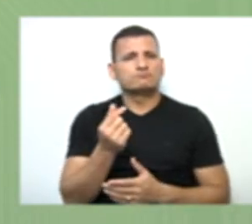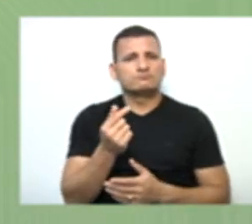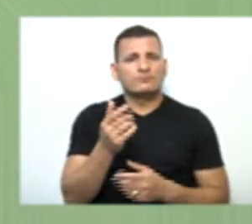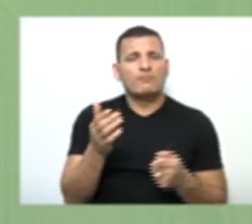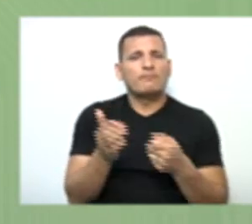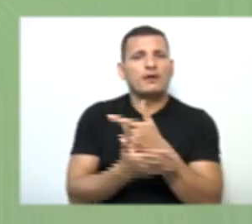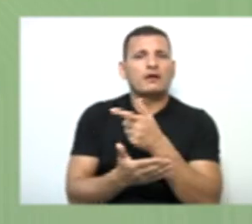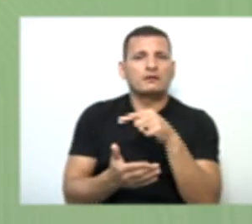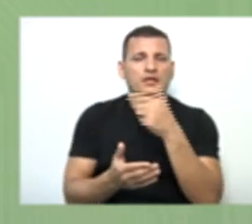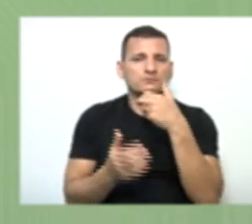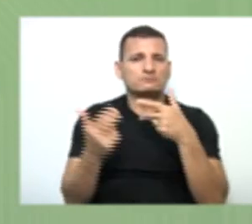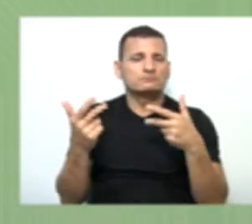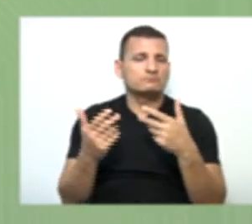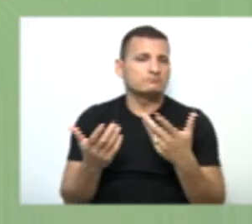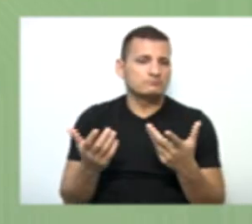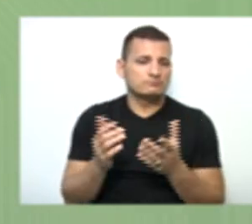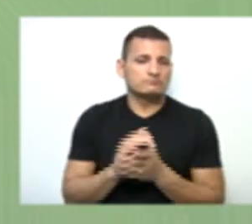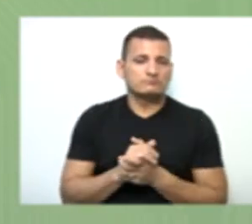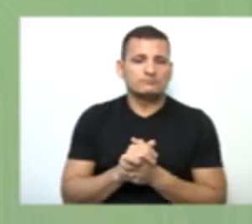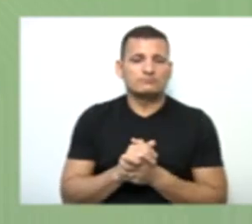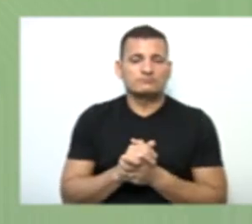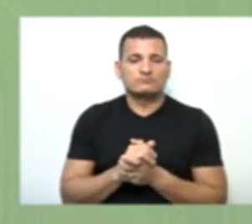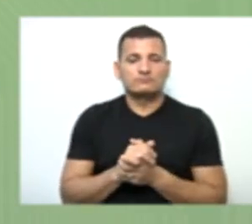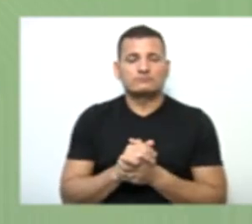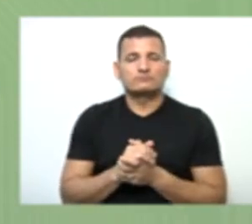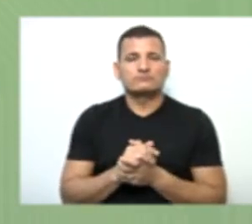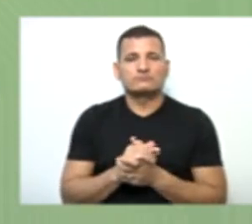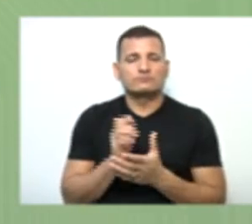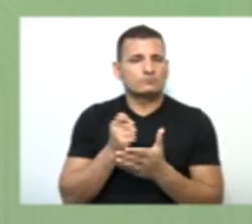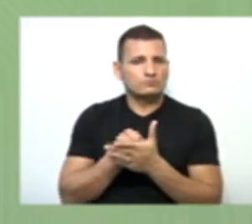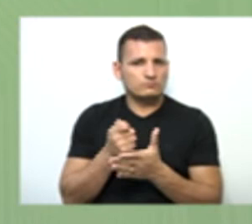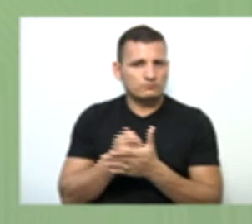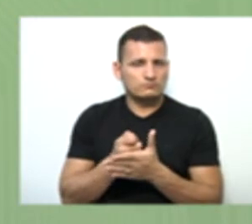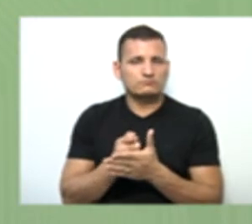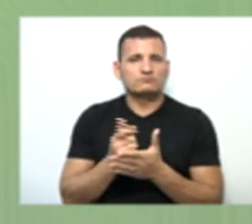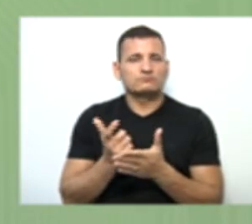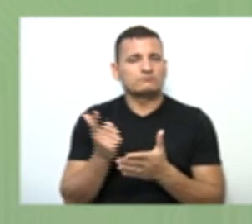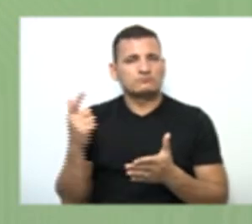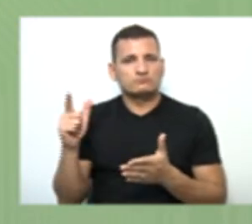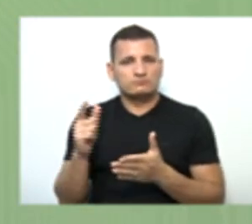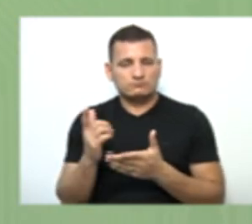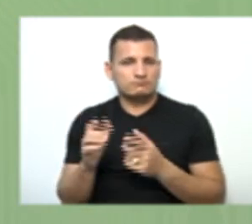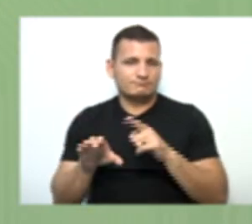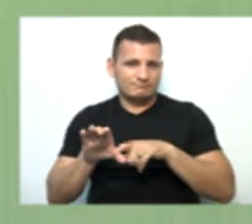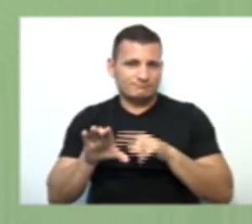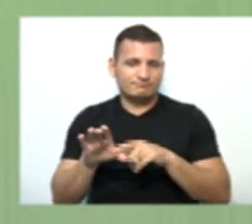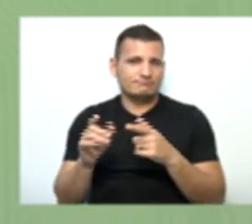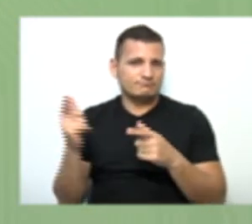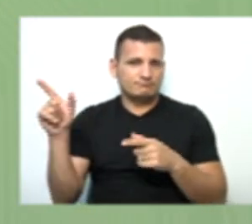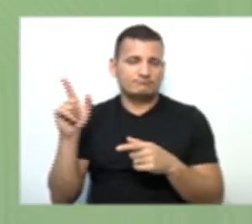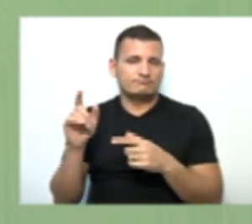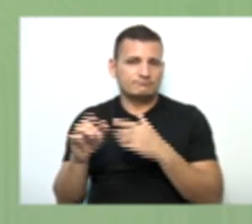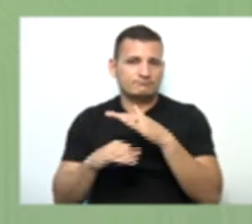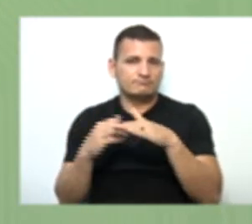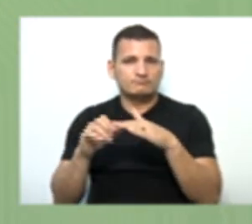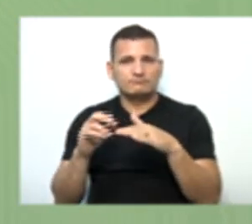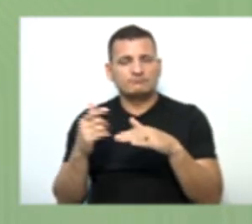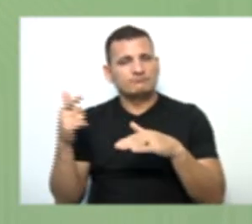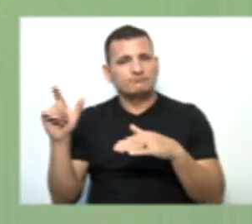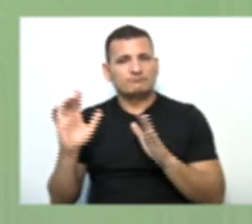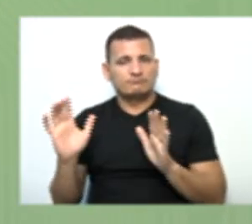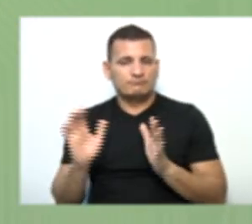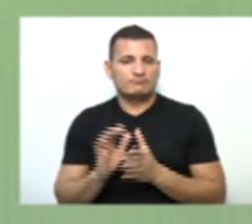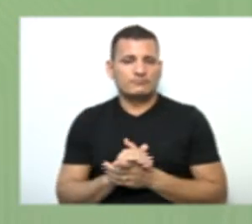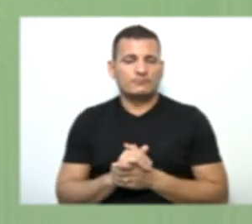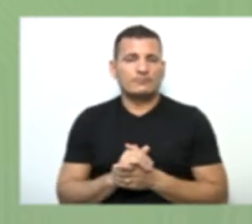frutas? Exatamente, obrigações com terceiro. Mesmo que ele não tenha pago, ele já conseguiu, obteve uma